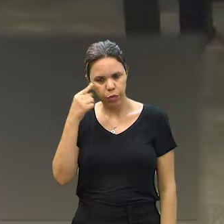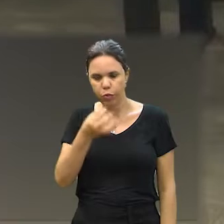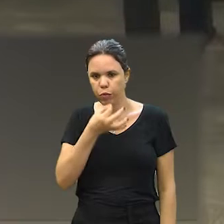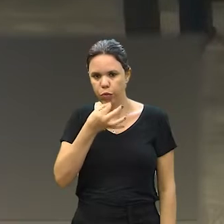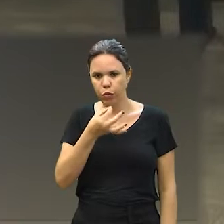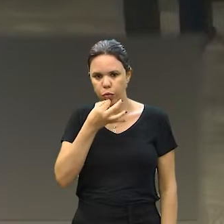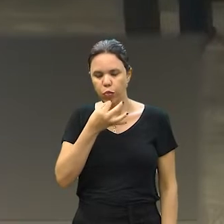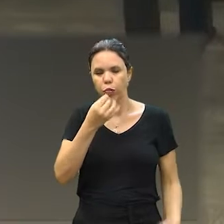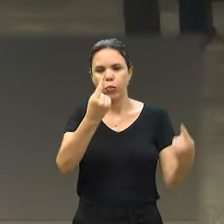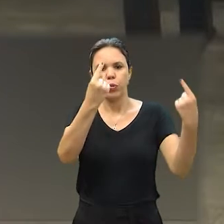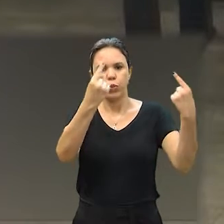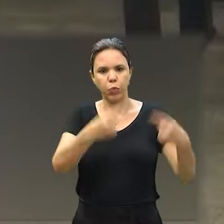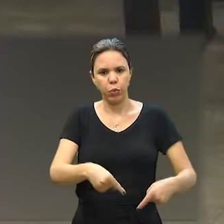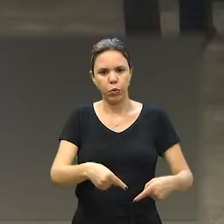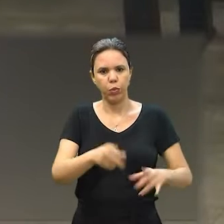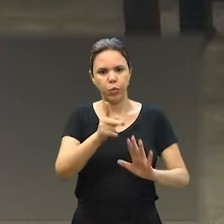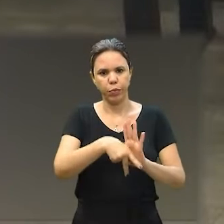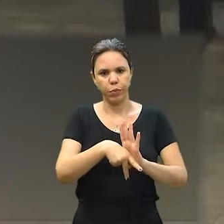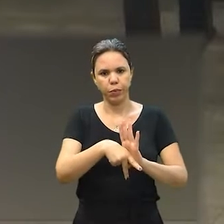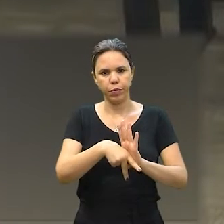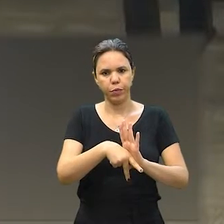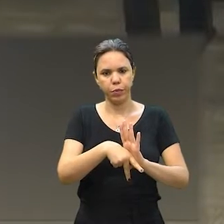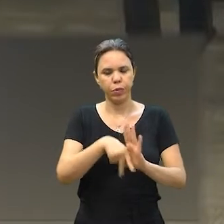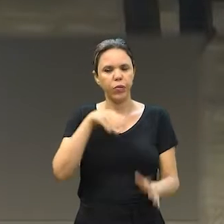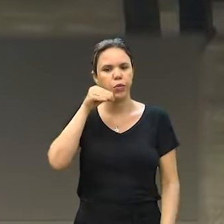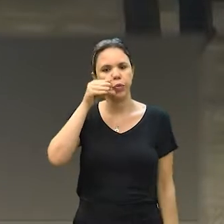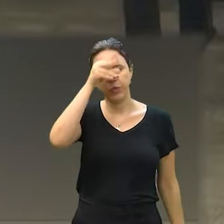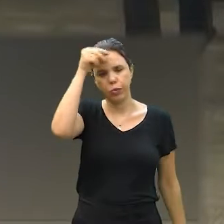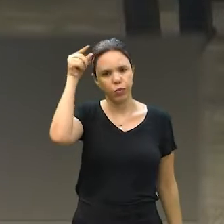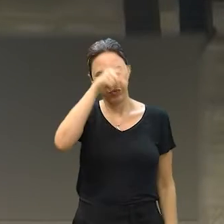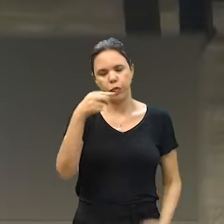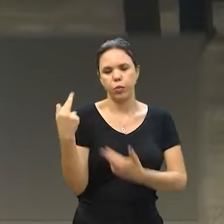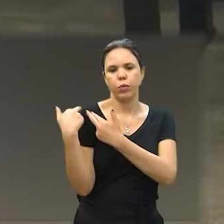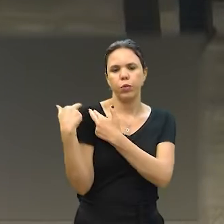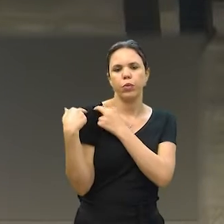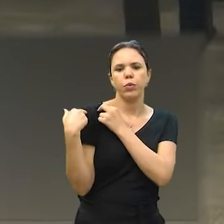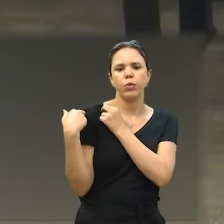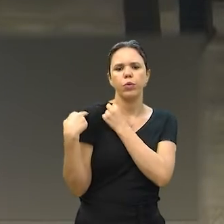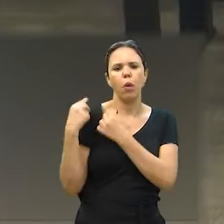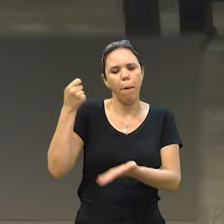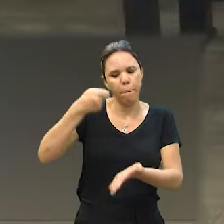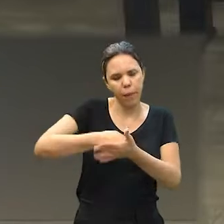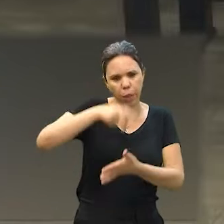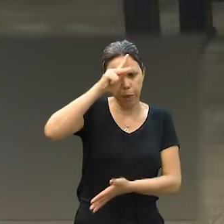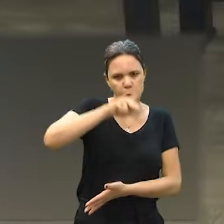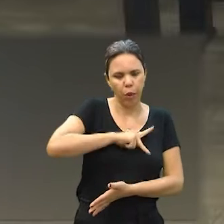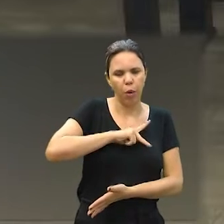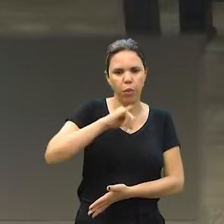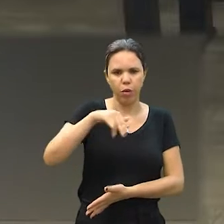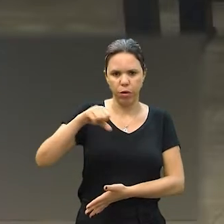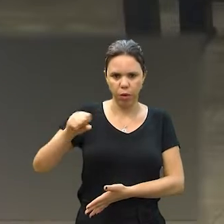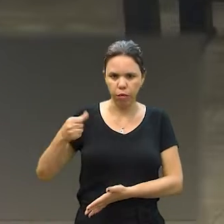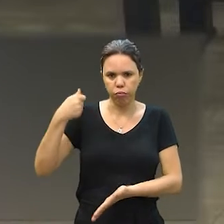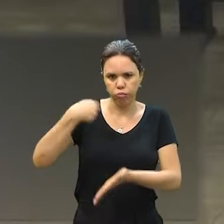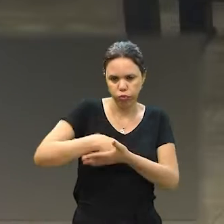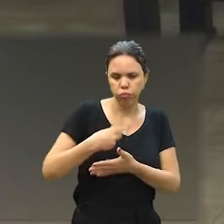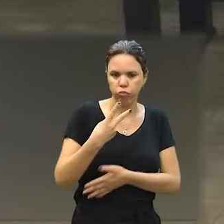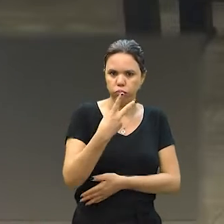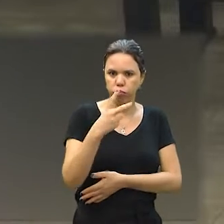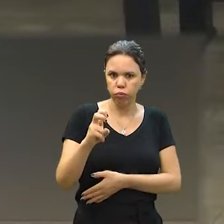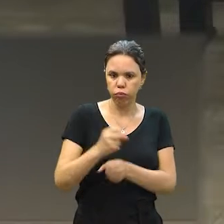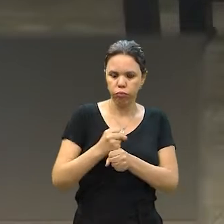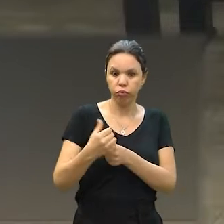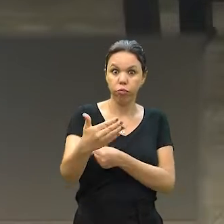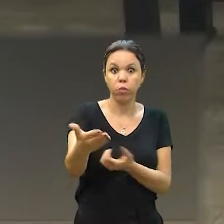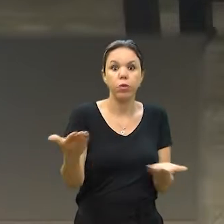servidores serão responsáveis por pagar suas próprias aposentadorias daqui a 25 anos. E isso afeta